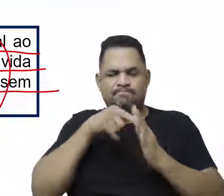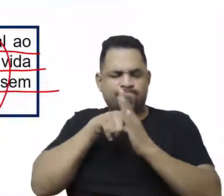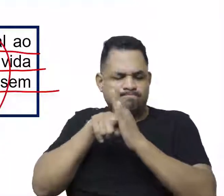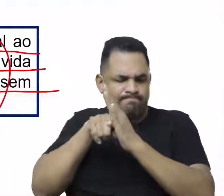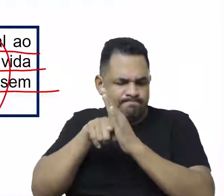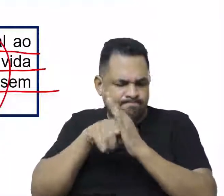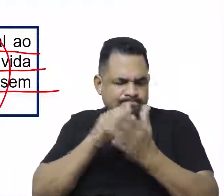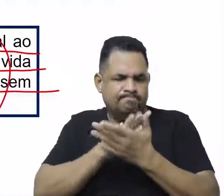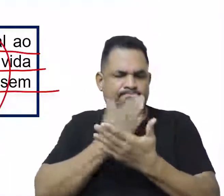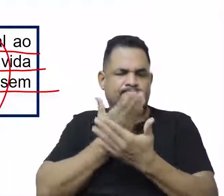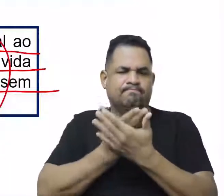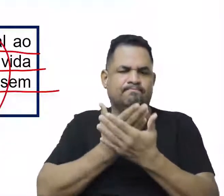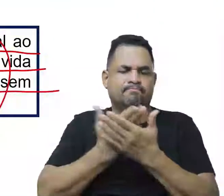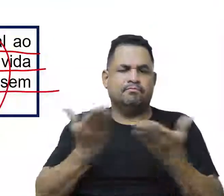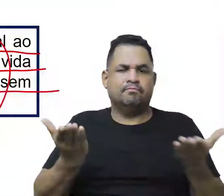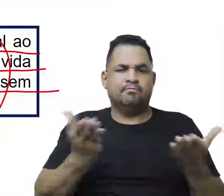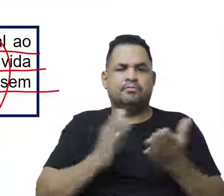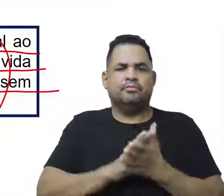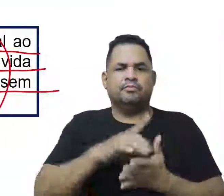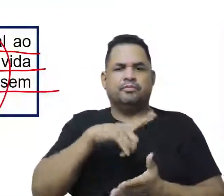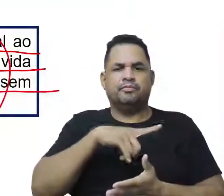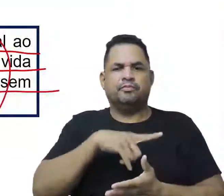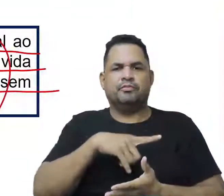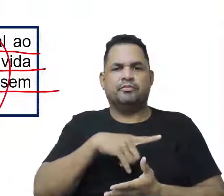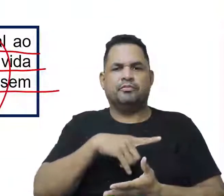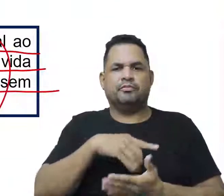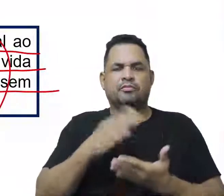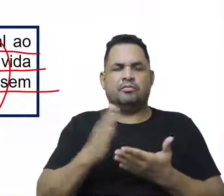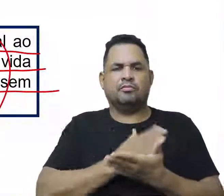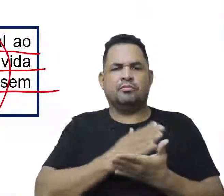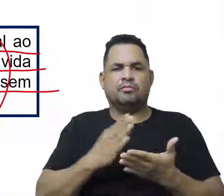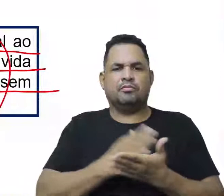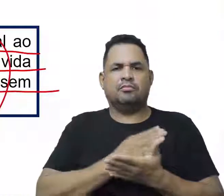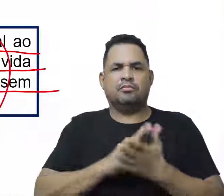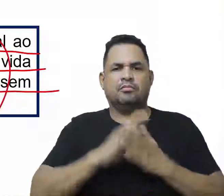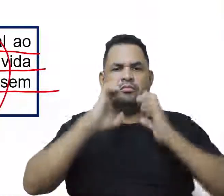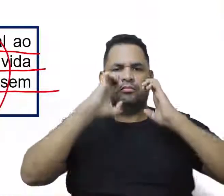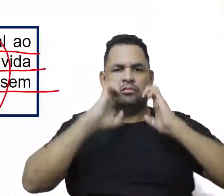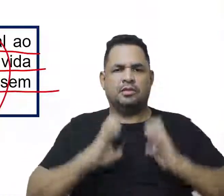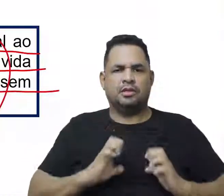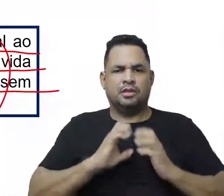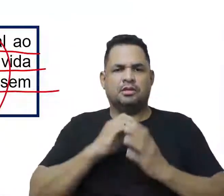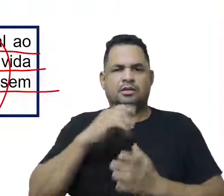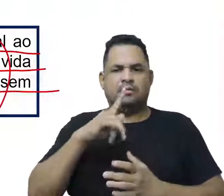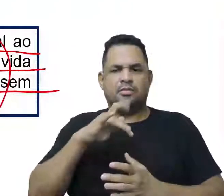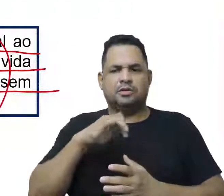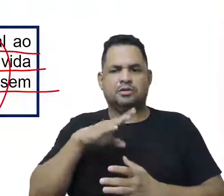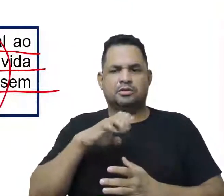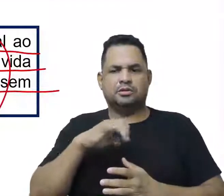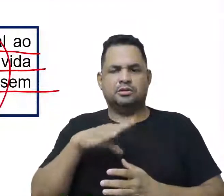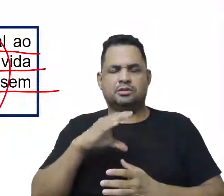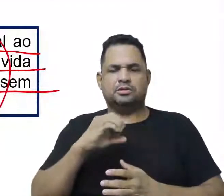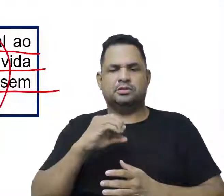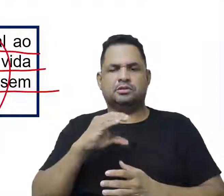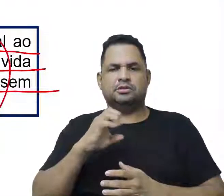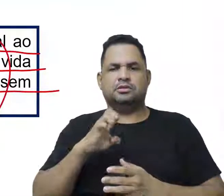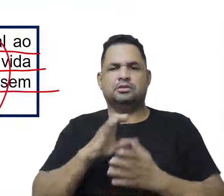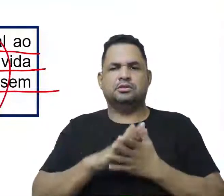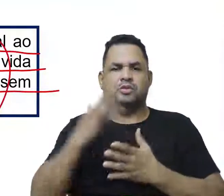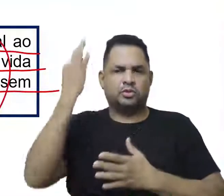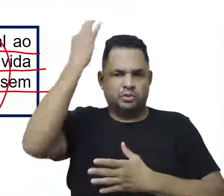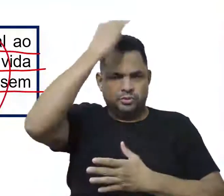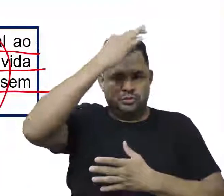dele tem a ver né inclusive ele tem um livro chamado A Ética Protestante e o Espírito do Capitalismo